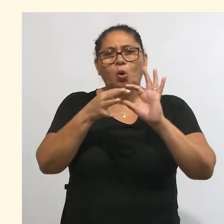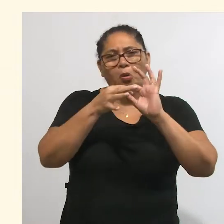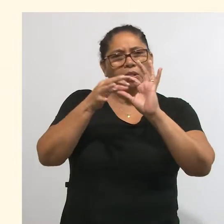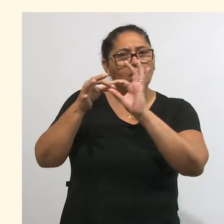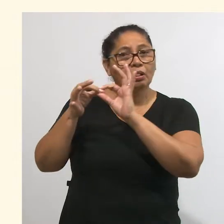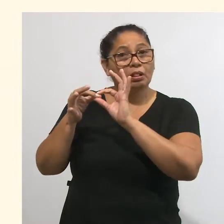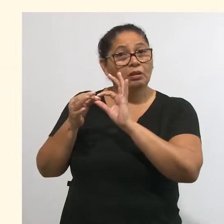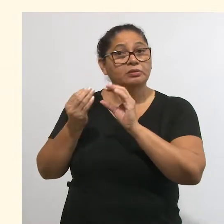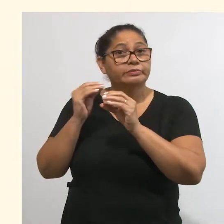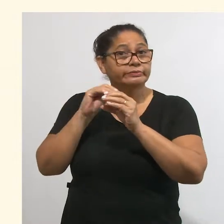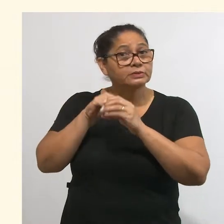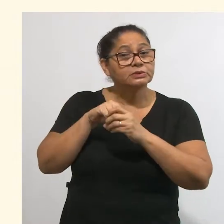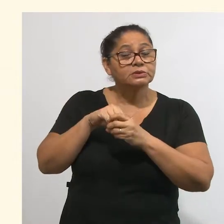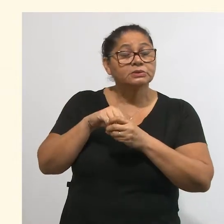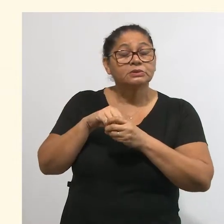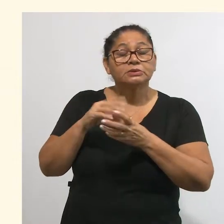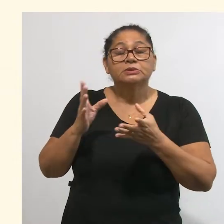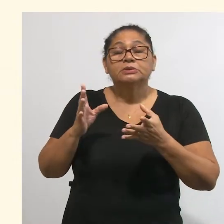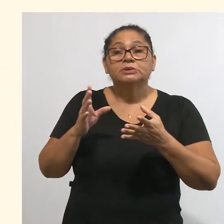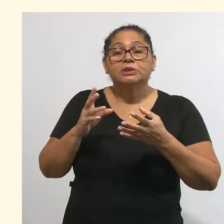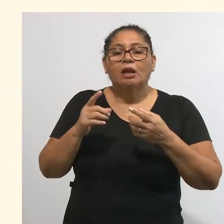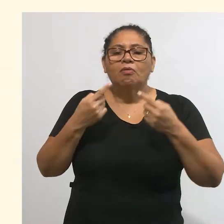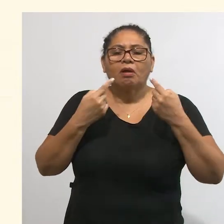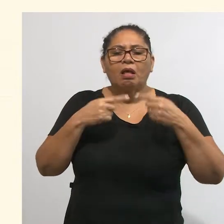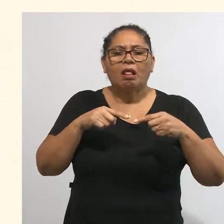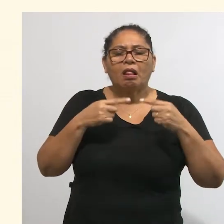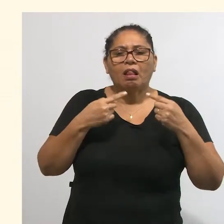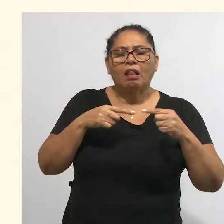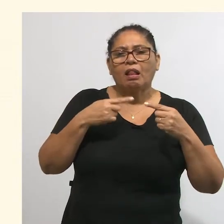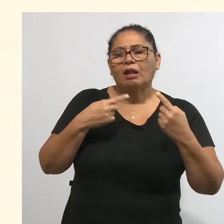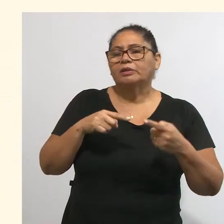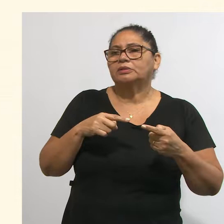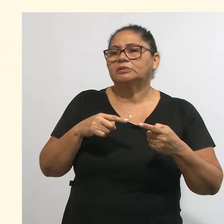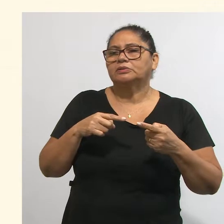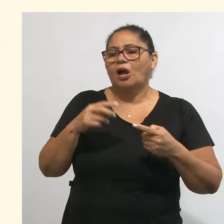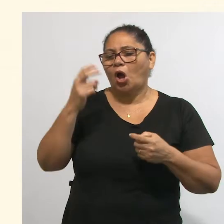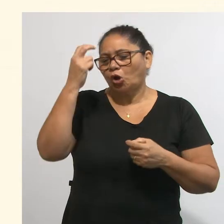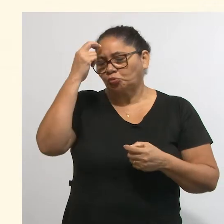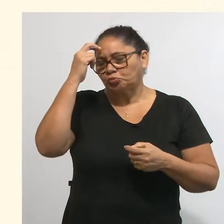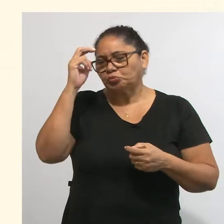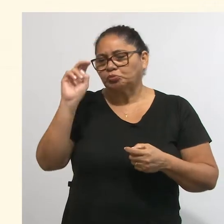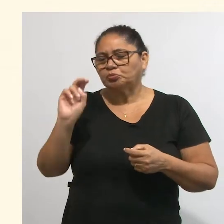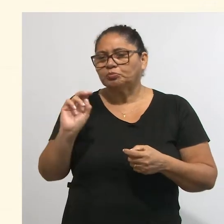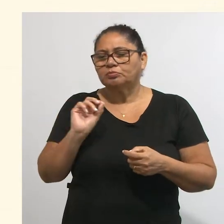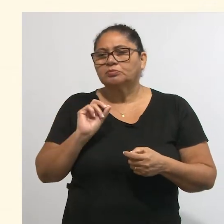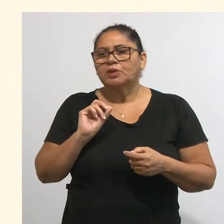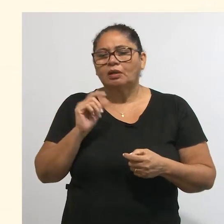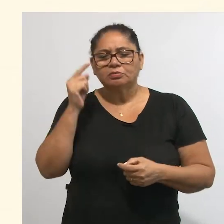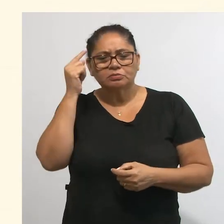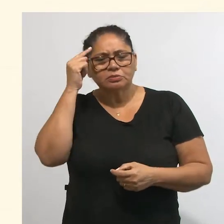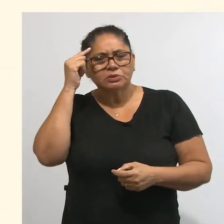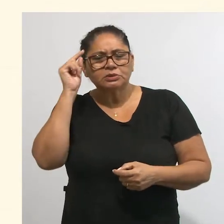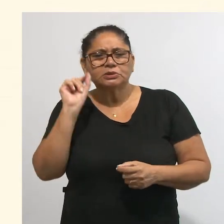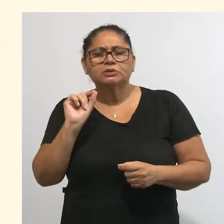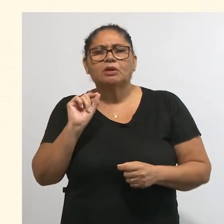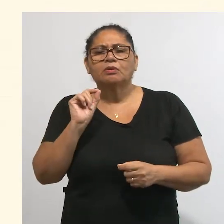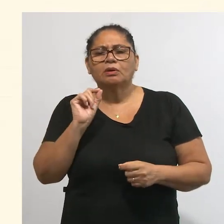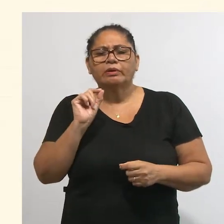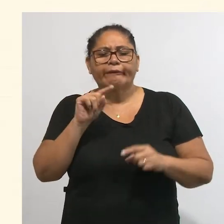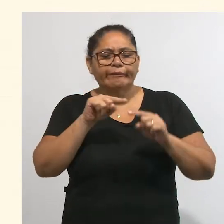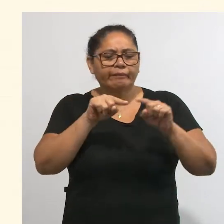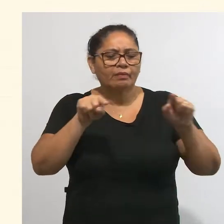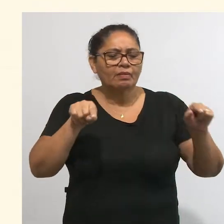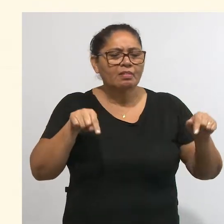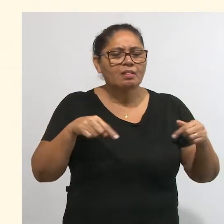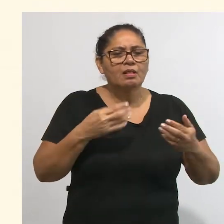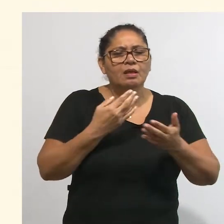está inserido, e ele também faz uma crítica à invasão cultural. E a gente tem que pensar nas nossas salas de